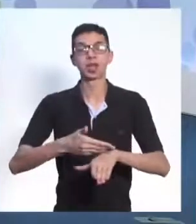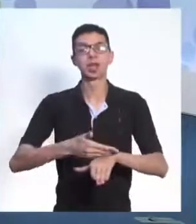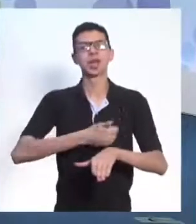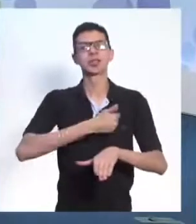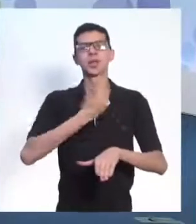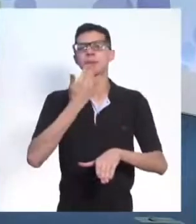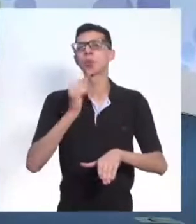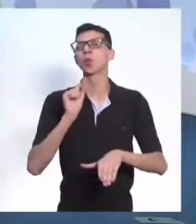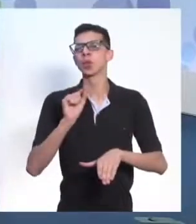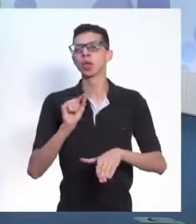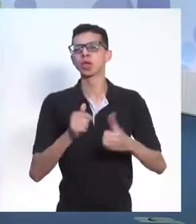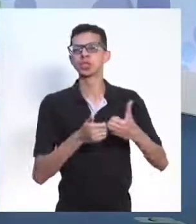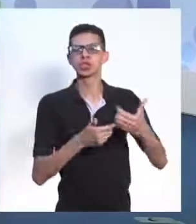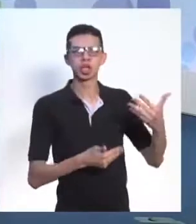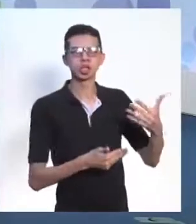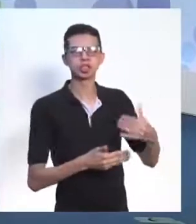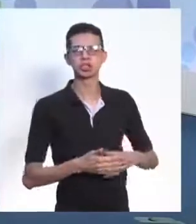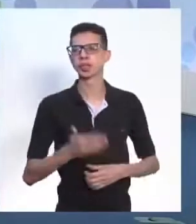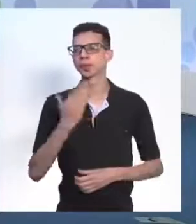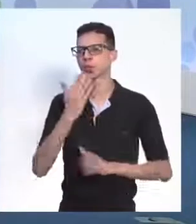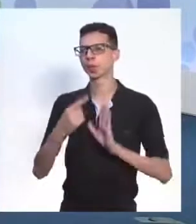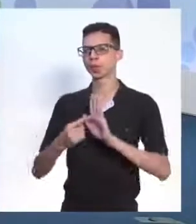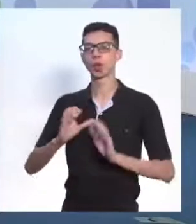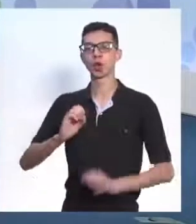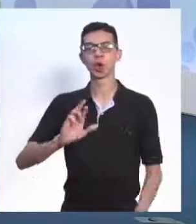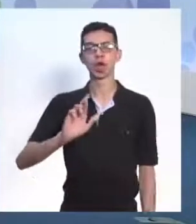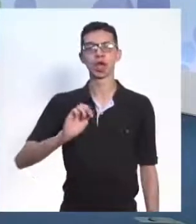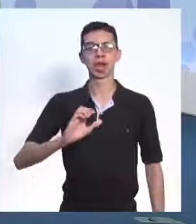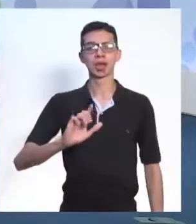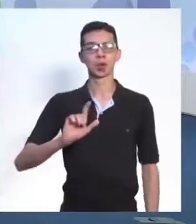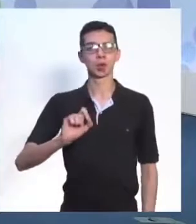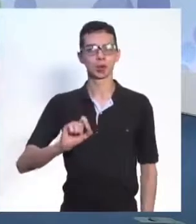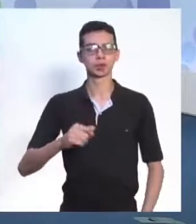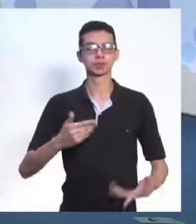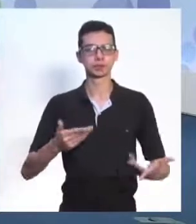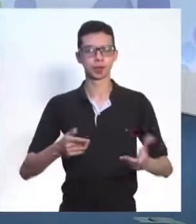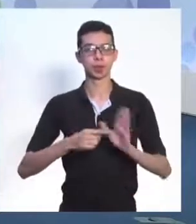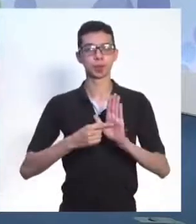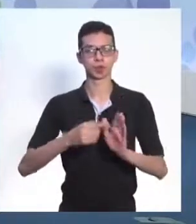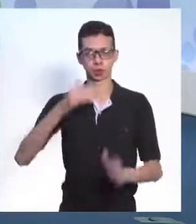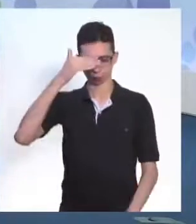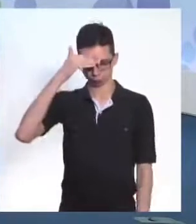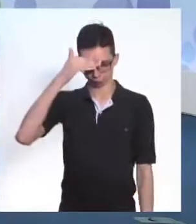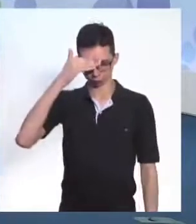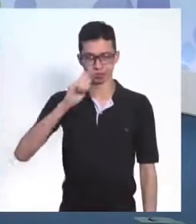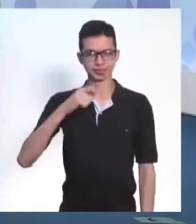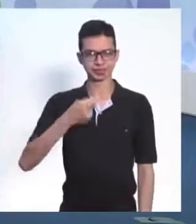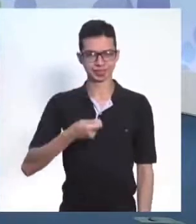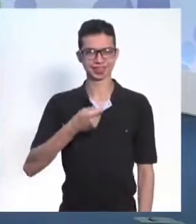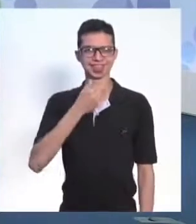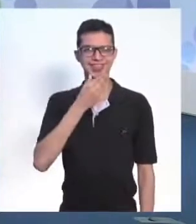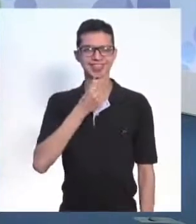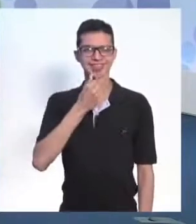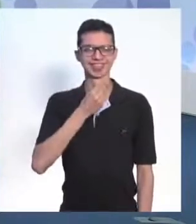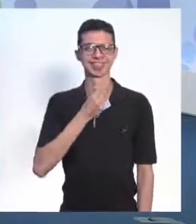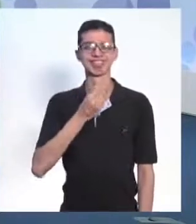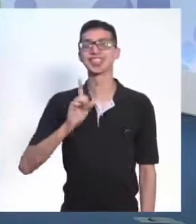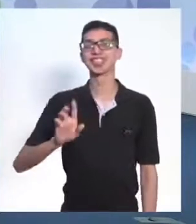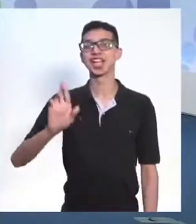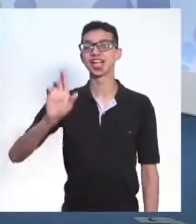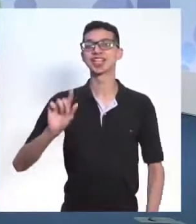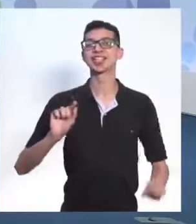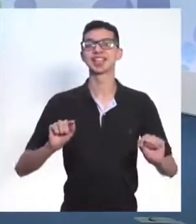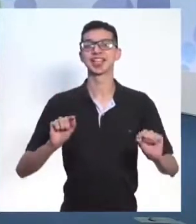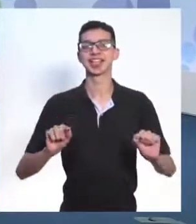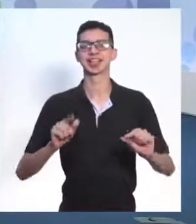chat? Pediram para mostrar o oráculo, Pois é, então nós vamos mostrar para vocês, ó, a produção, diretor o aí, diretor,